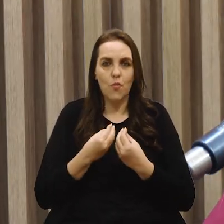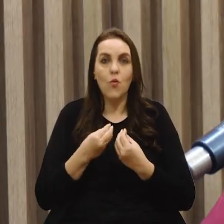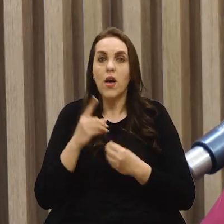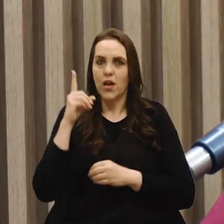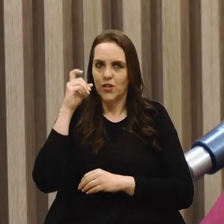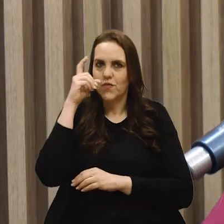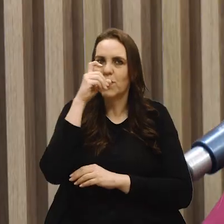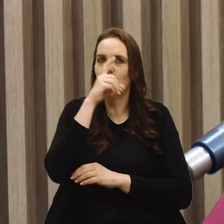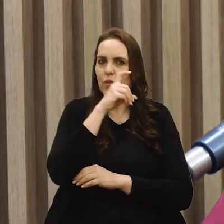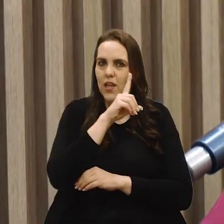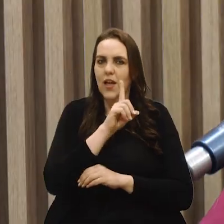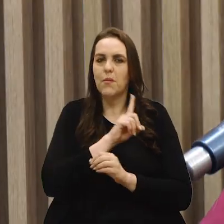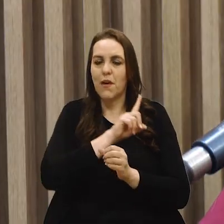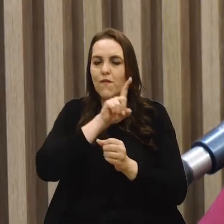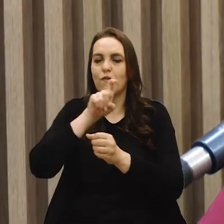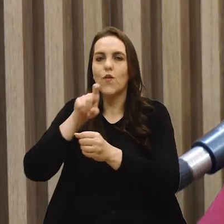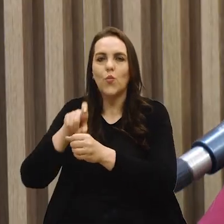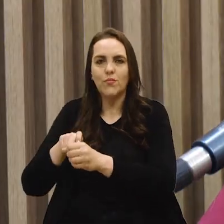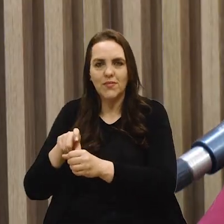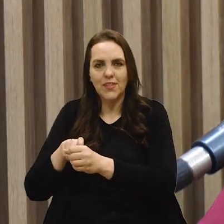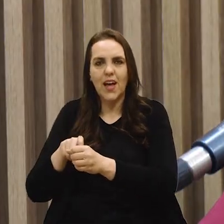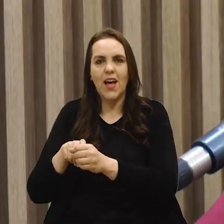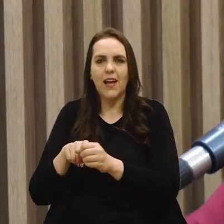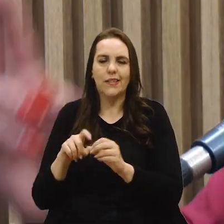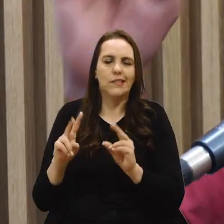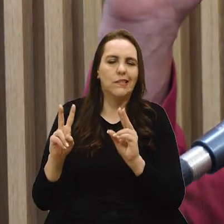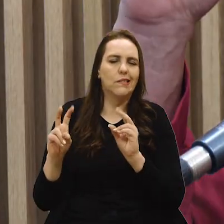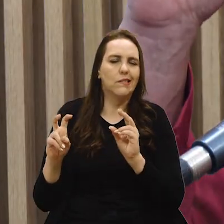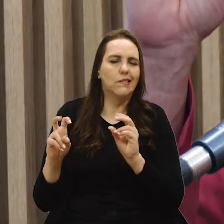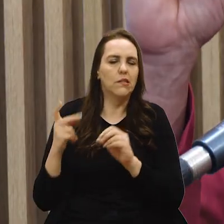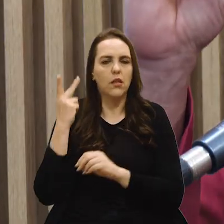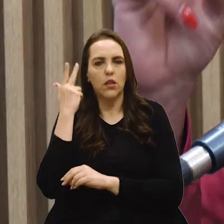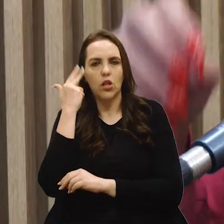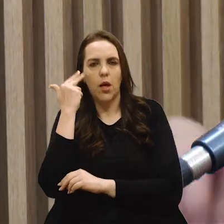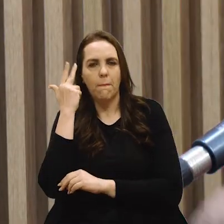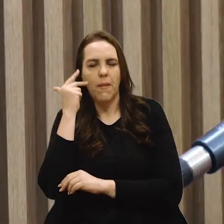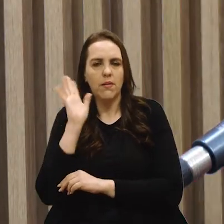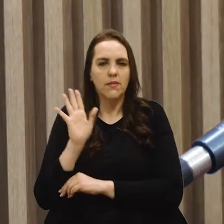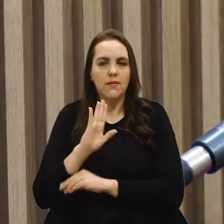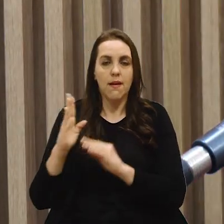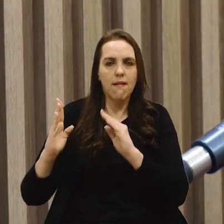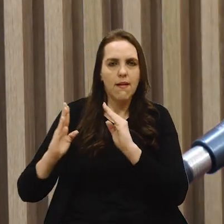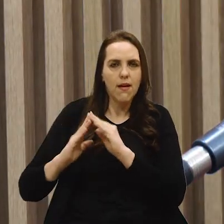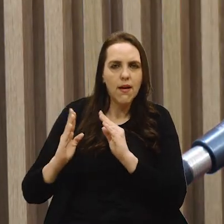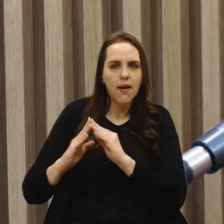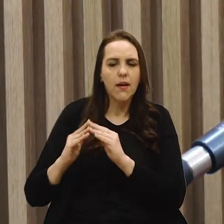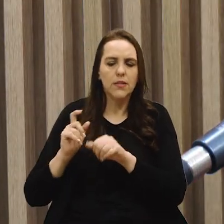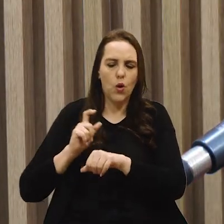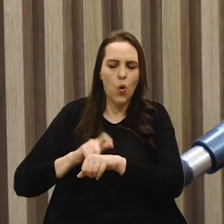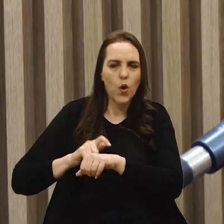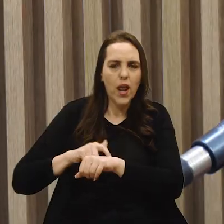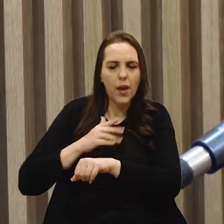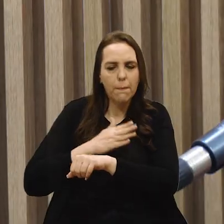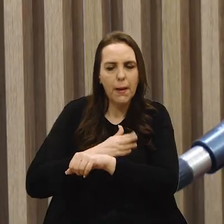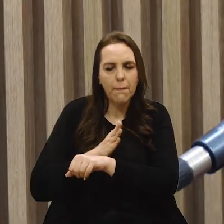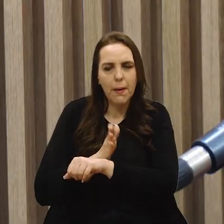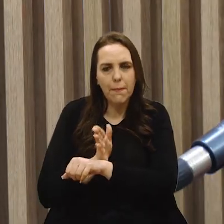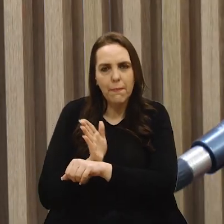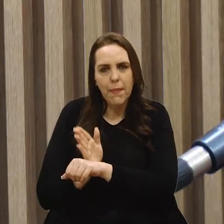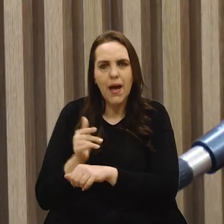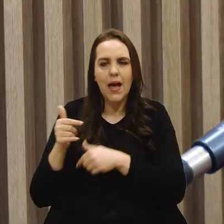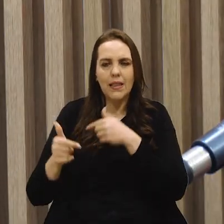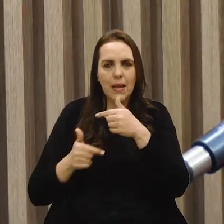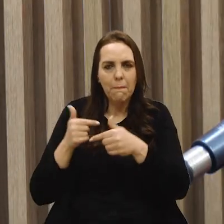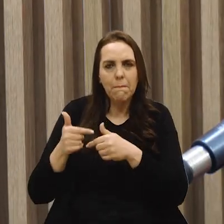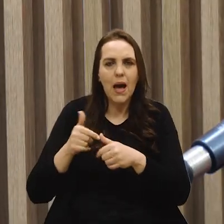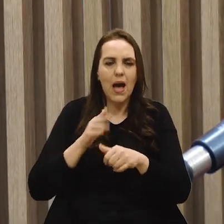vai dificultar tu voltar ao teu dito normal, né? A tua casa, onde tu tem alguns horários, ao teu trabalho,